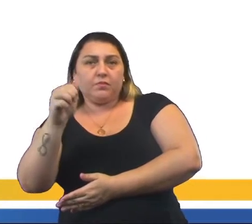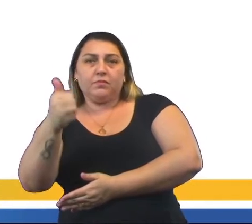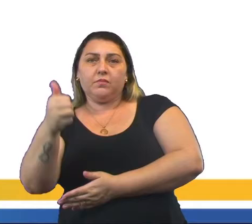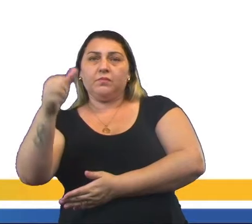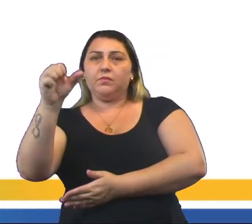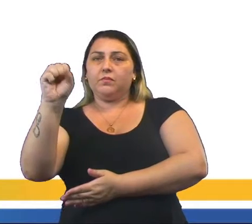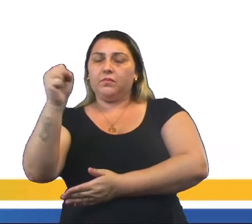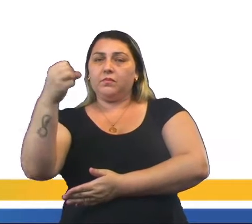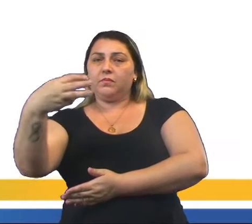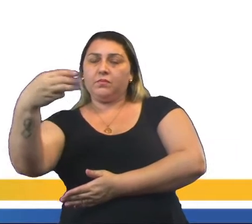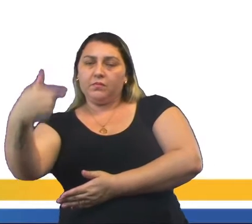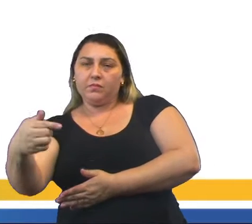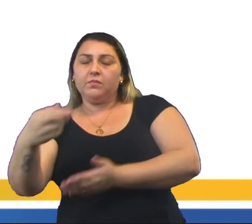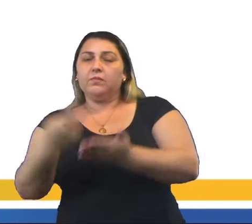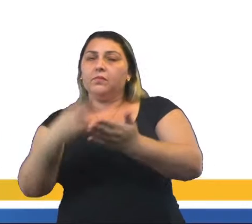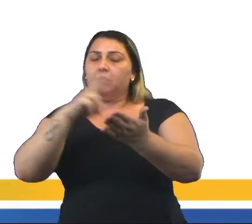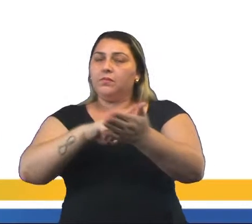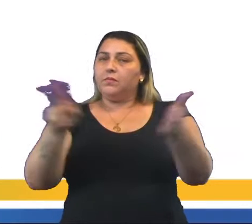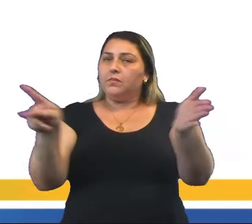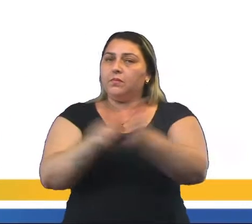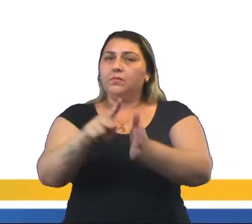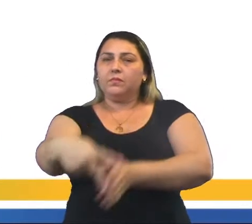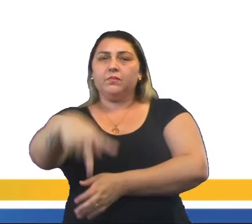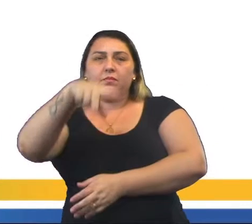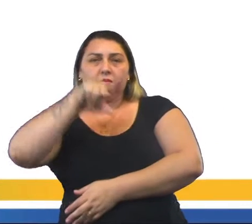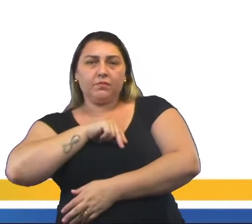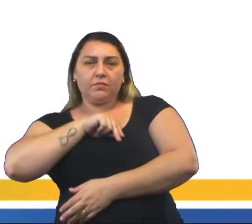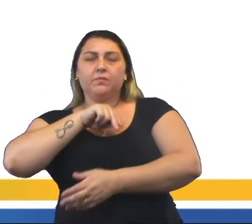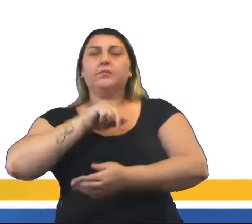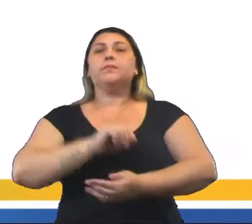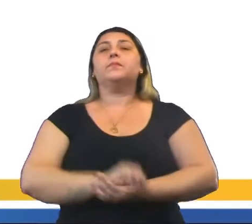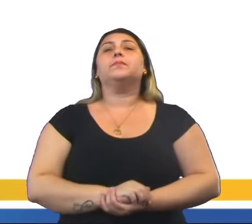é uma revista tipicamente portuguesa.